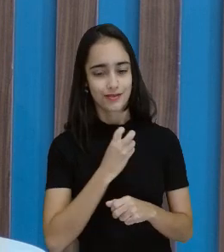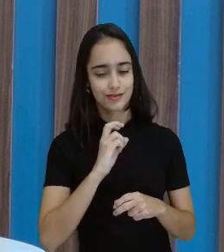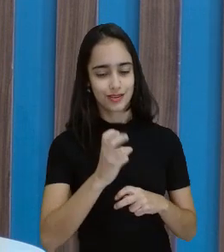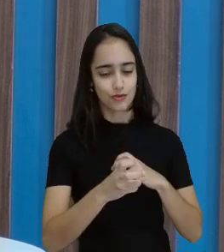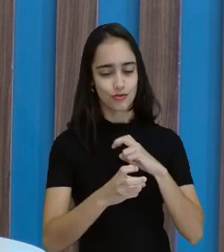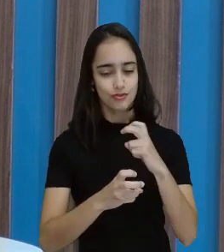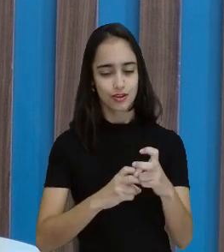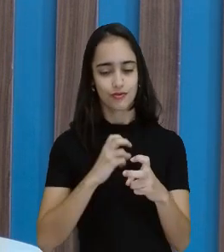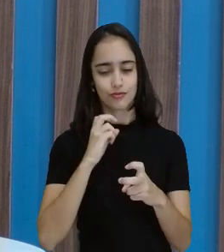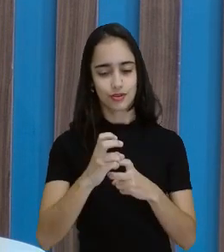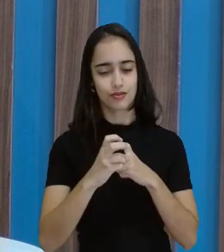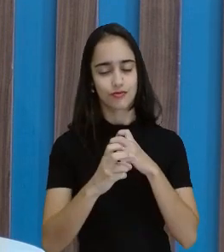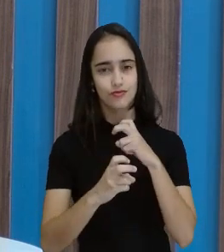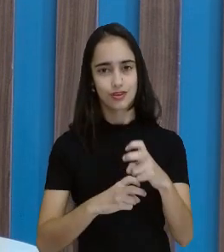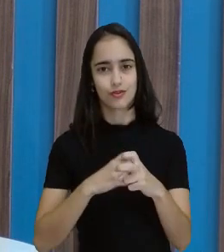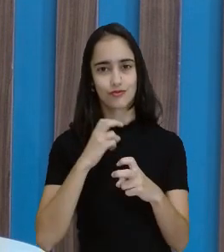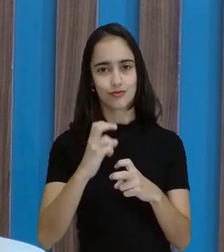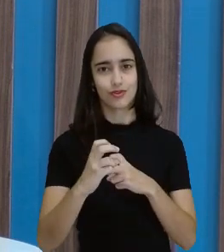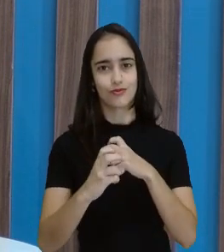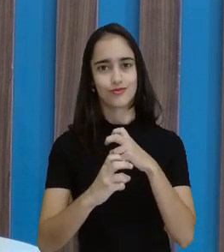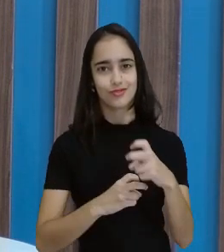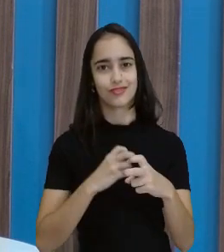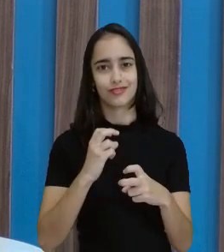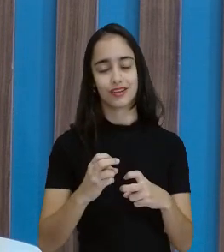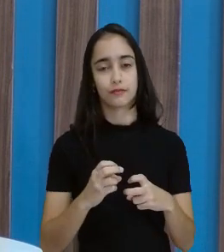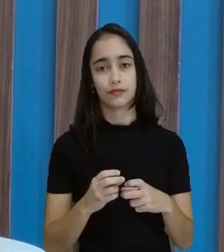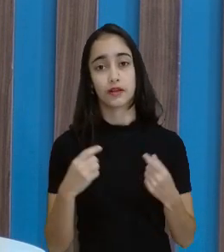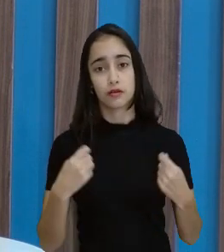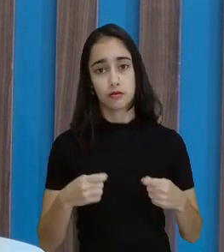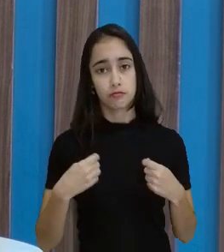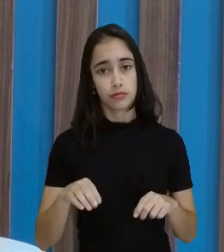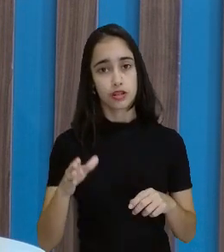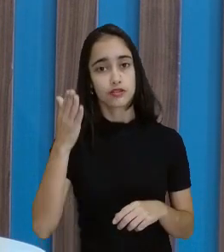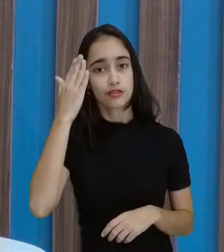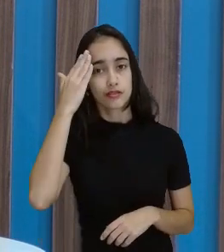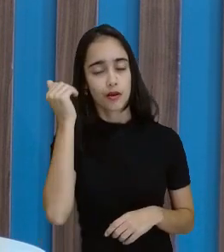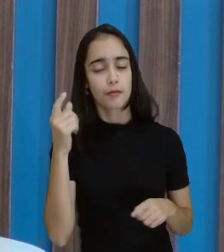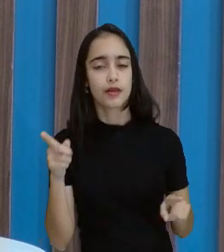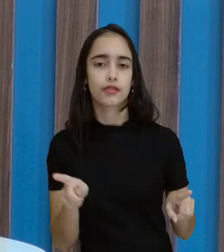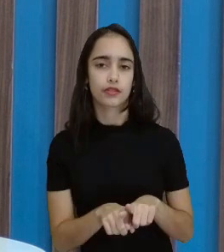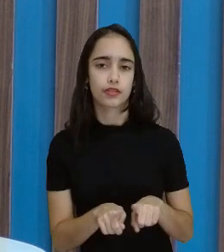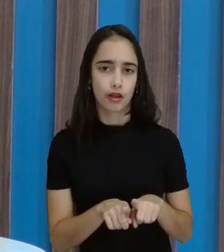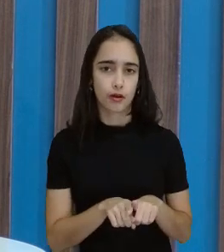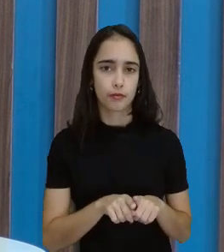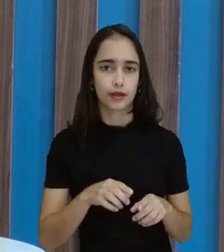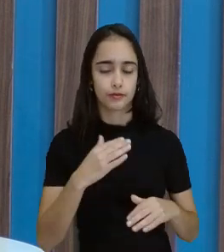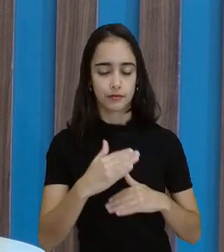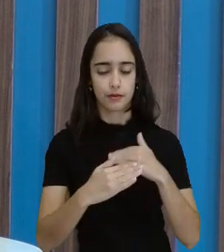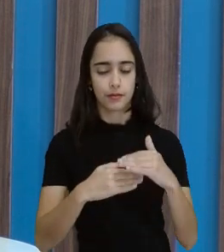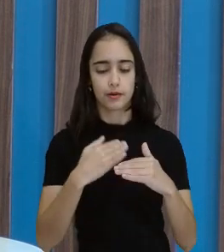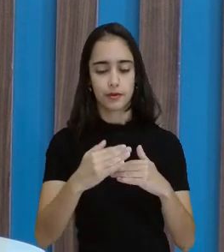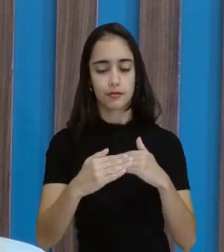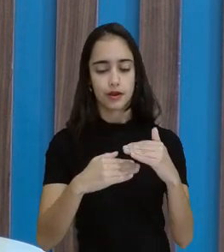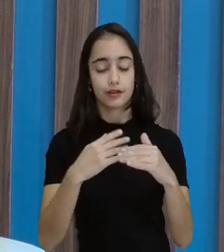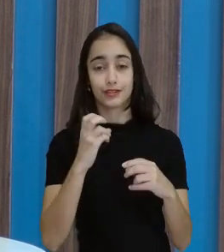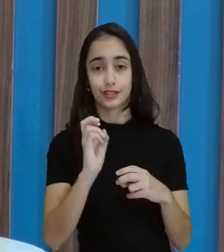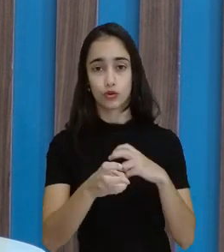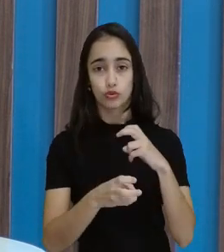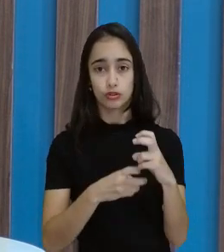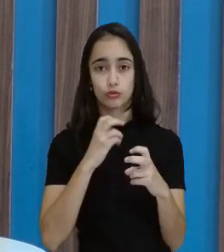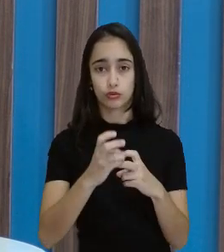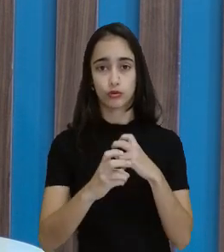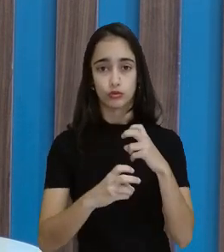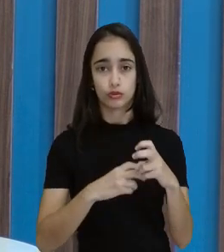em 1. Verdade. Né? Então, tem que ter atenção também para esse espaço do intervalo entre um número e outro, e